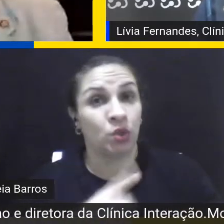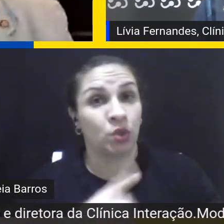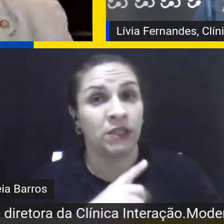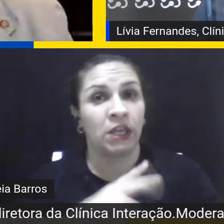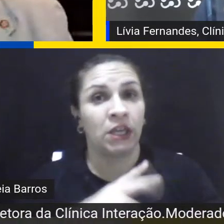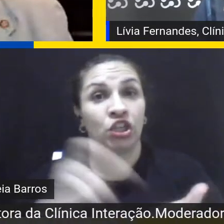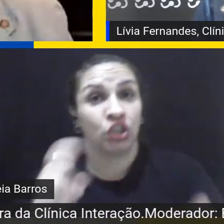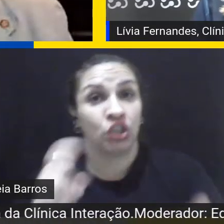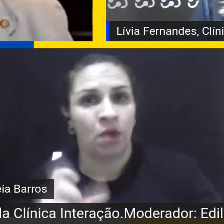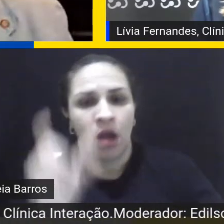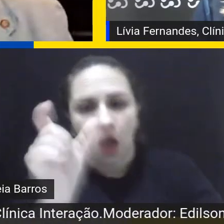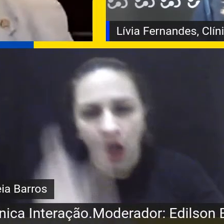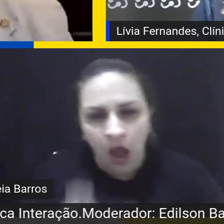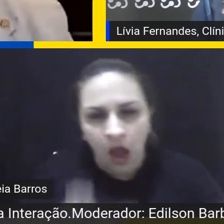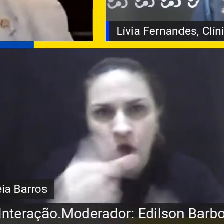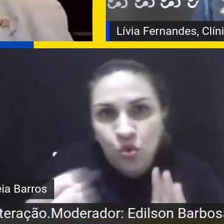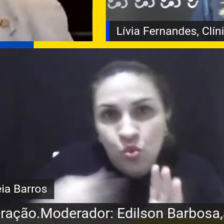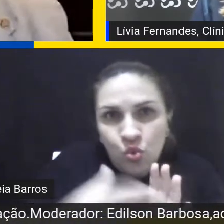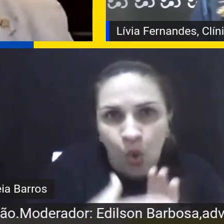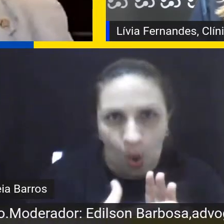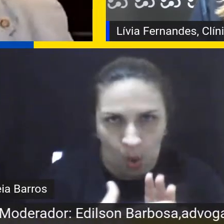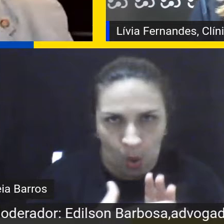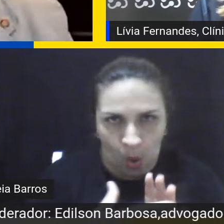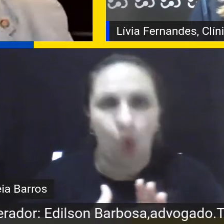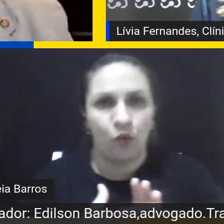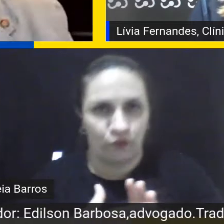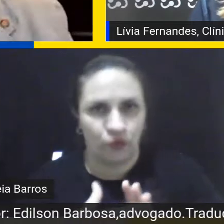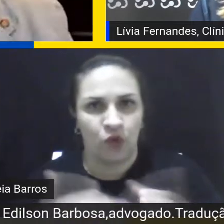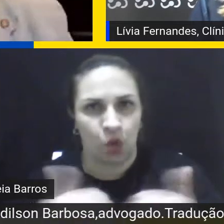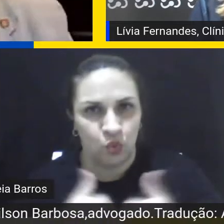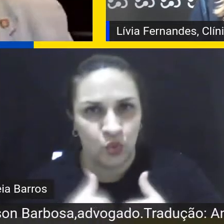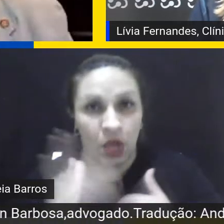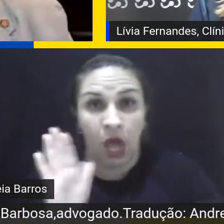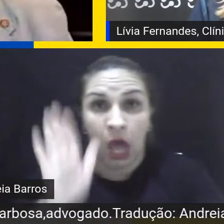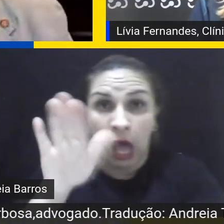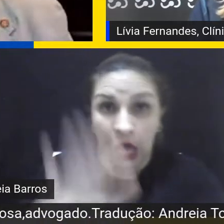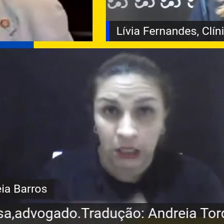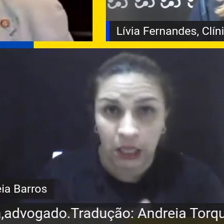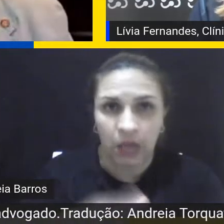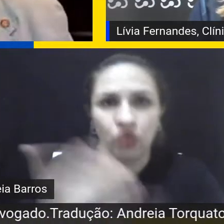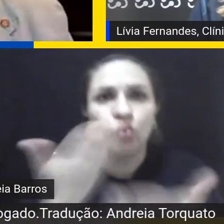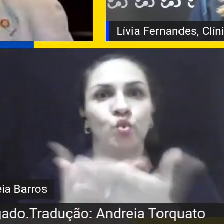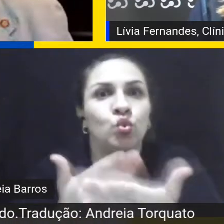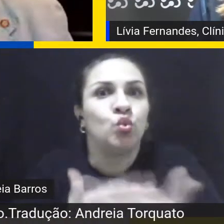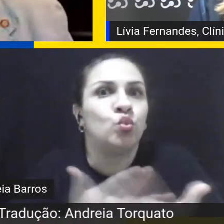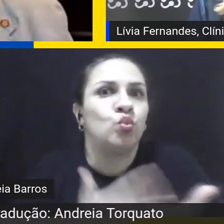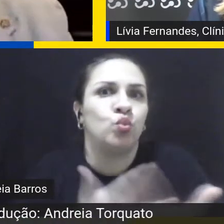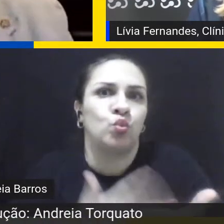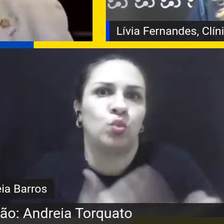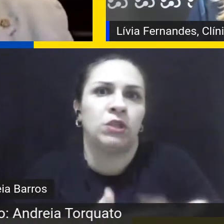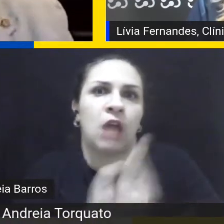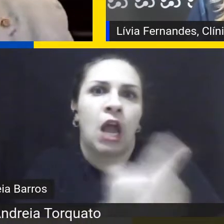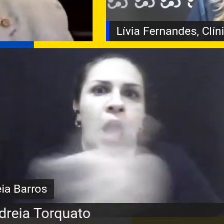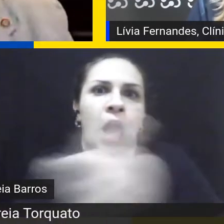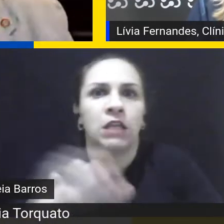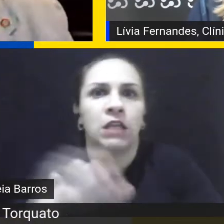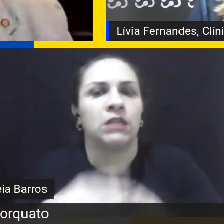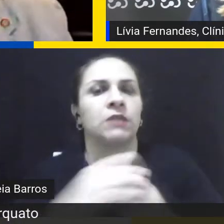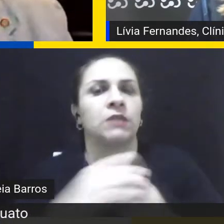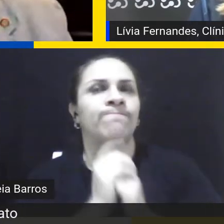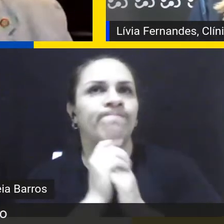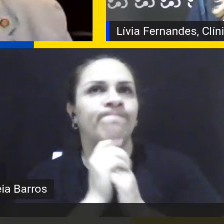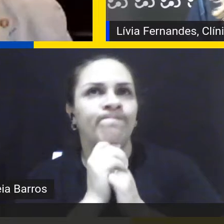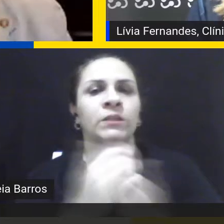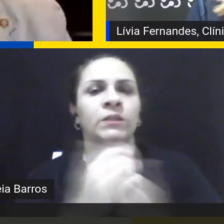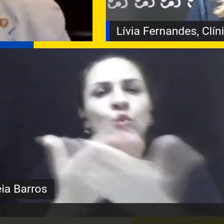faz avaliação de novos pacientes e à tarde a gente tem estudo de casos, né? Então, nesses estudos de casos,